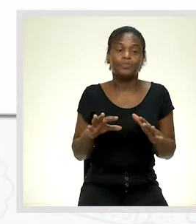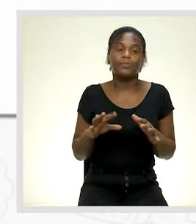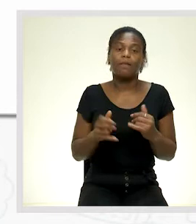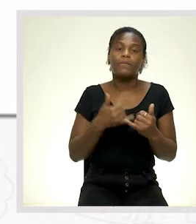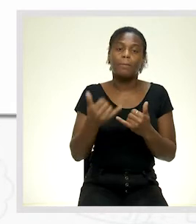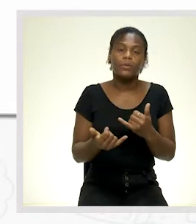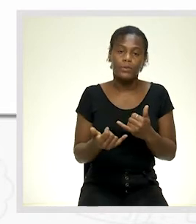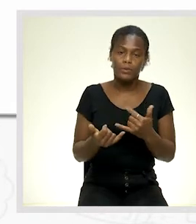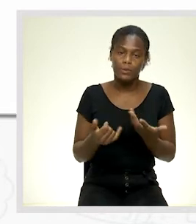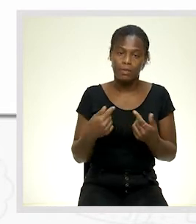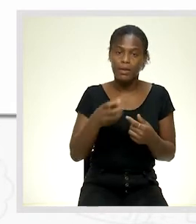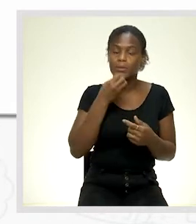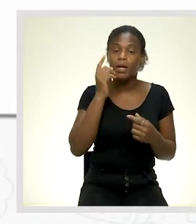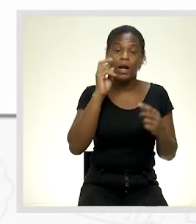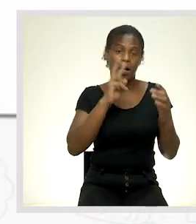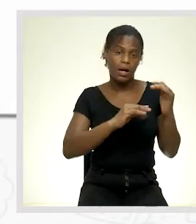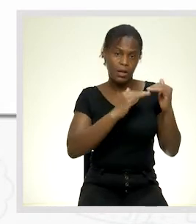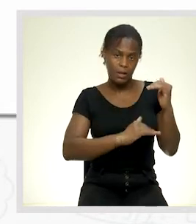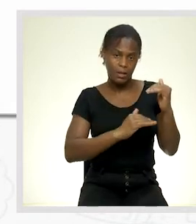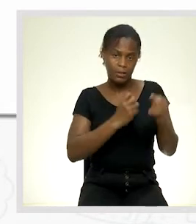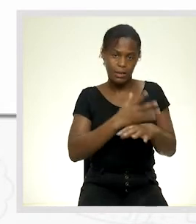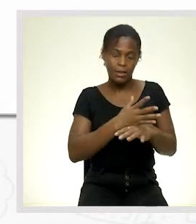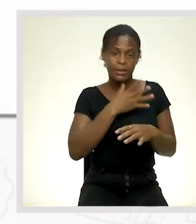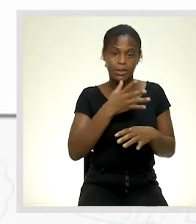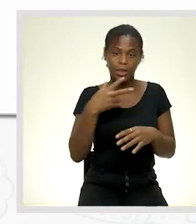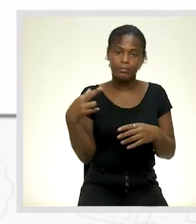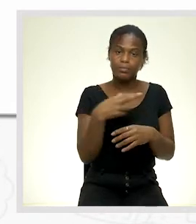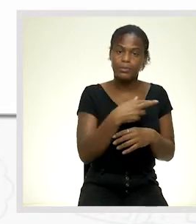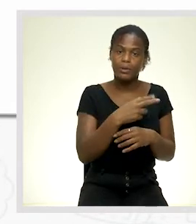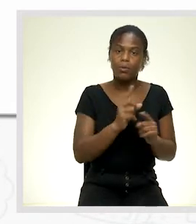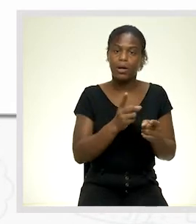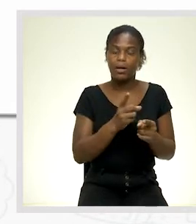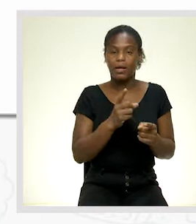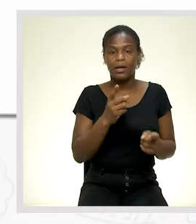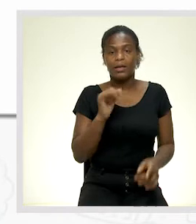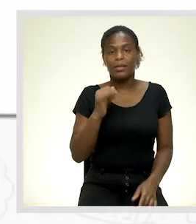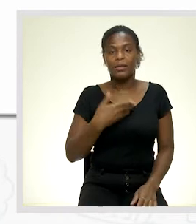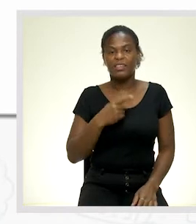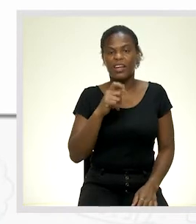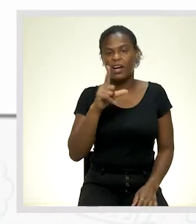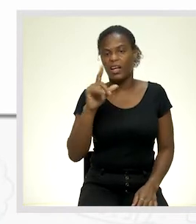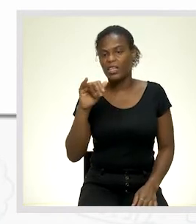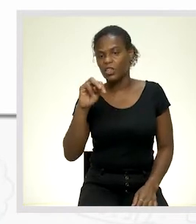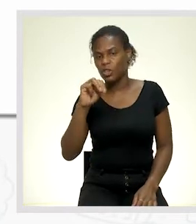Depois temos a característica seguinte, que diz: contesta o idealismo romântico.